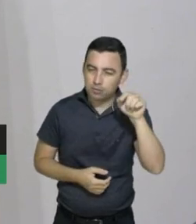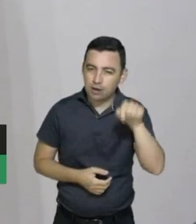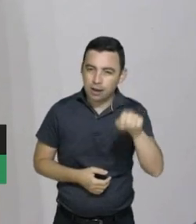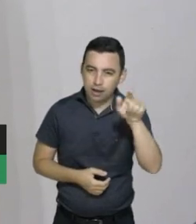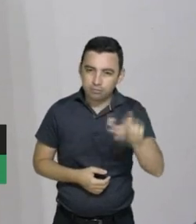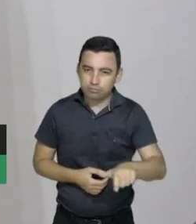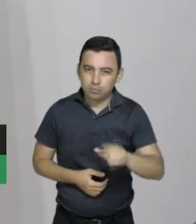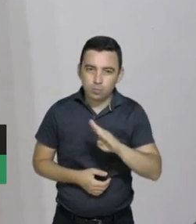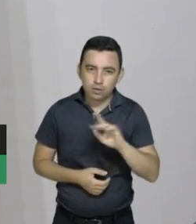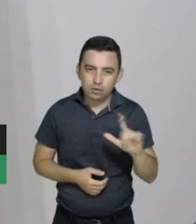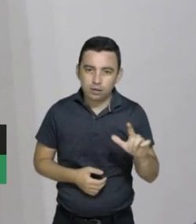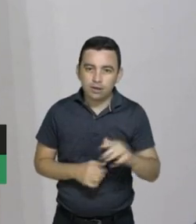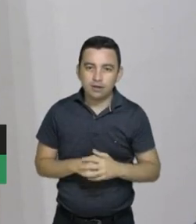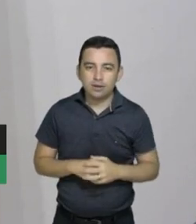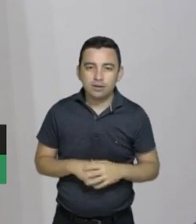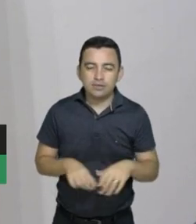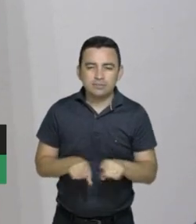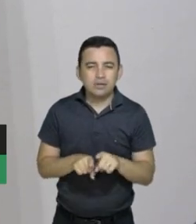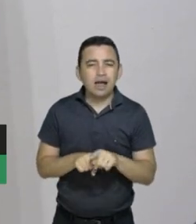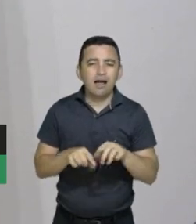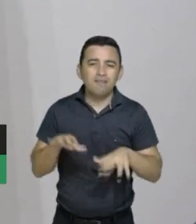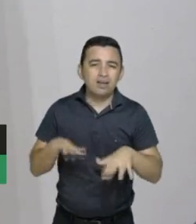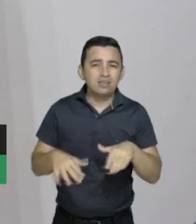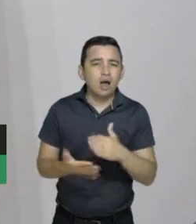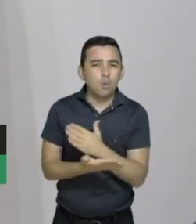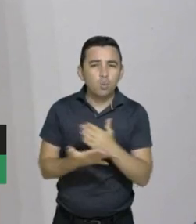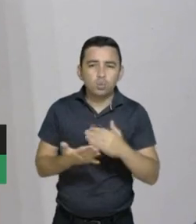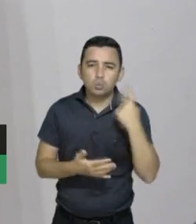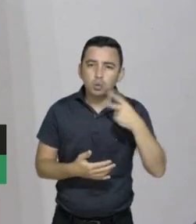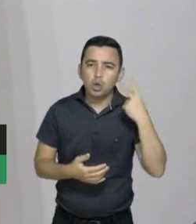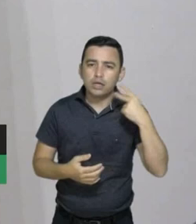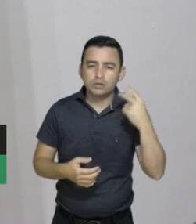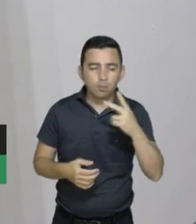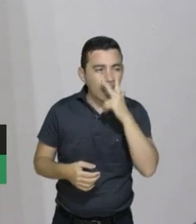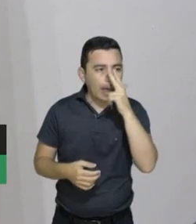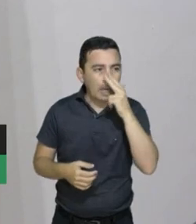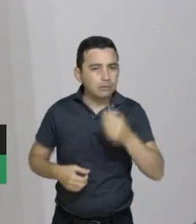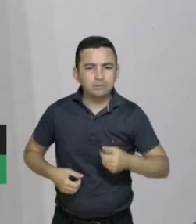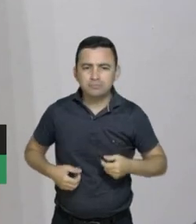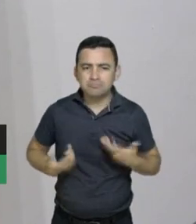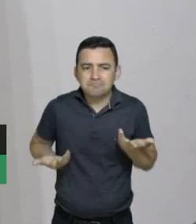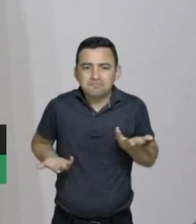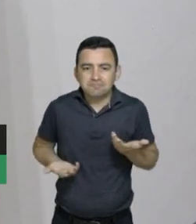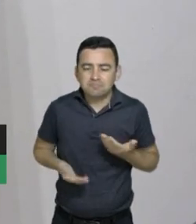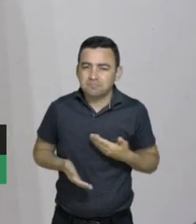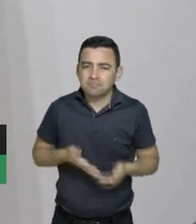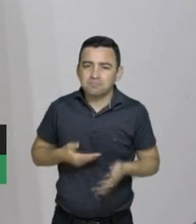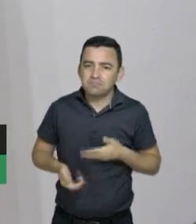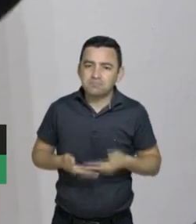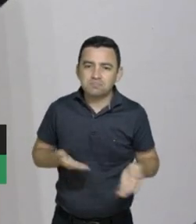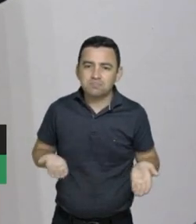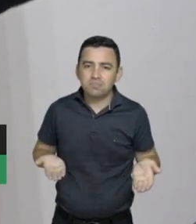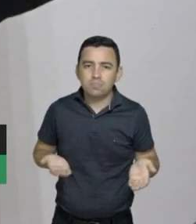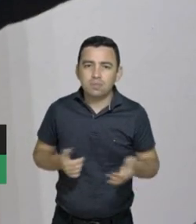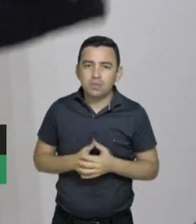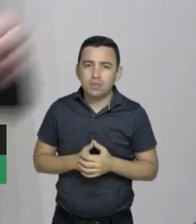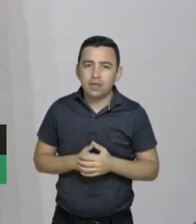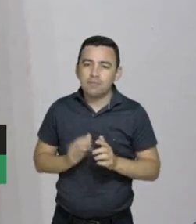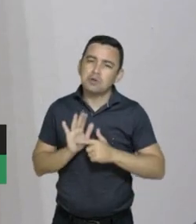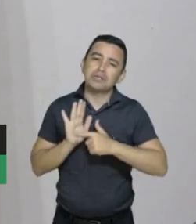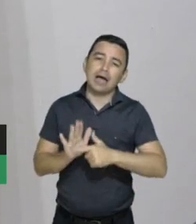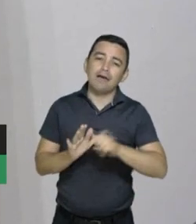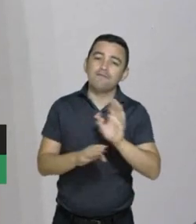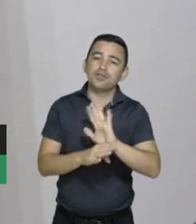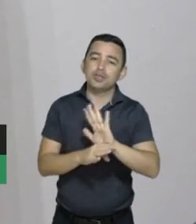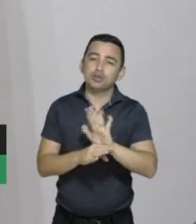agora em determinados momentos alguns políticos jogaram para a torcida porque eu vou mostrar vídeo porque